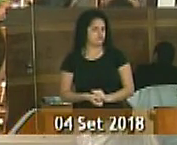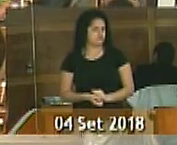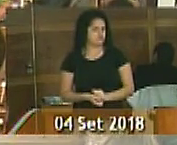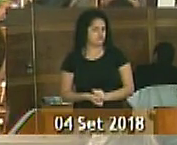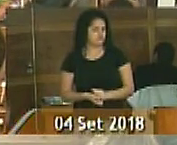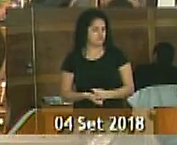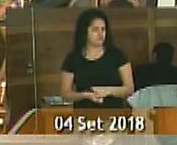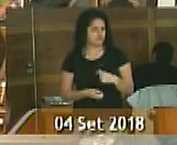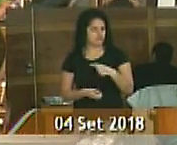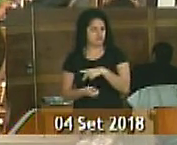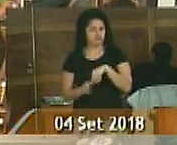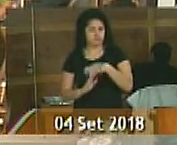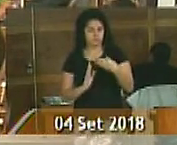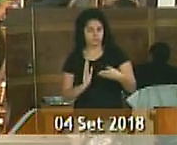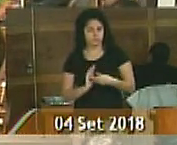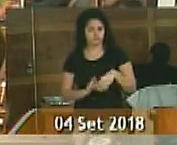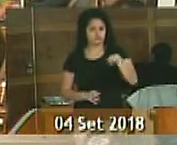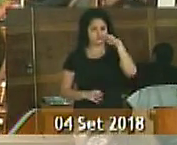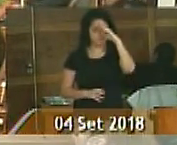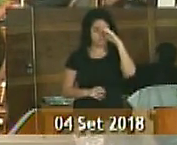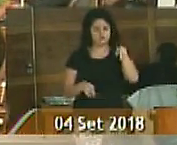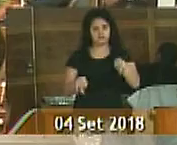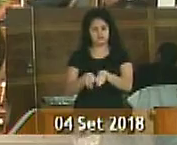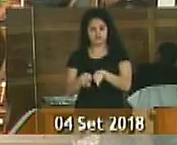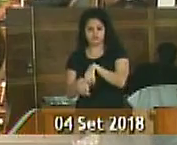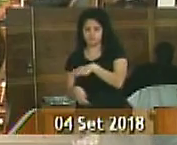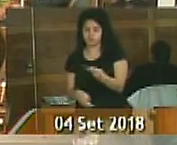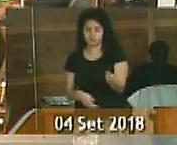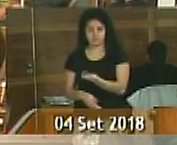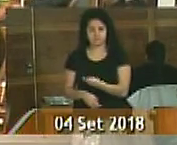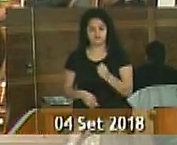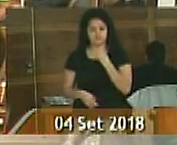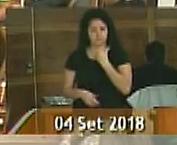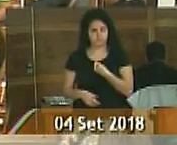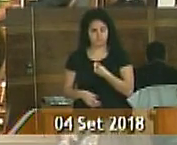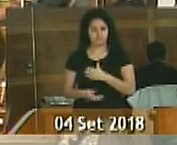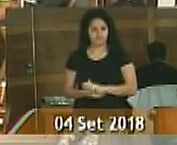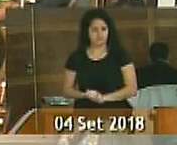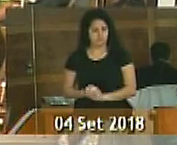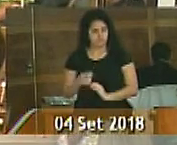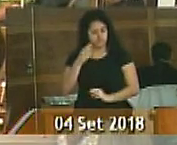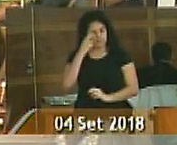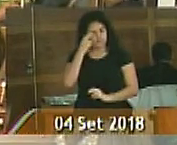é de todos, do comandante e de todos vocês, tá bom?